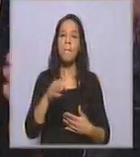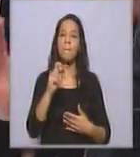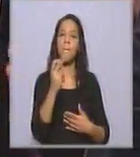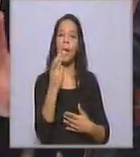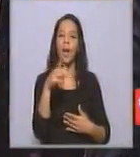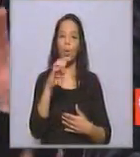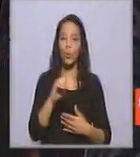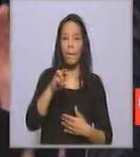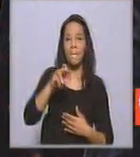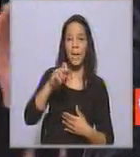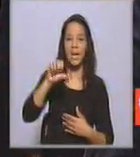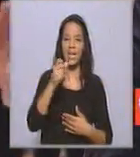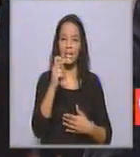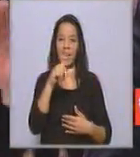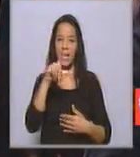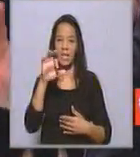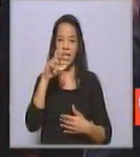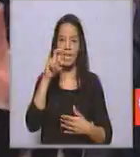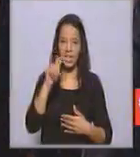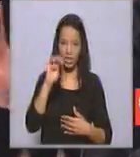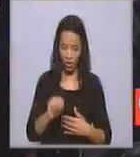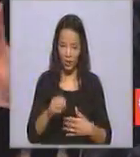Boa tarde, obrigado pelo convite.